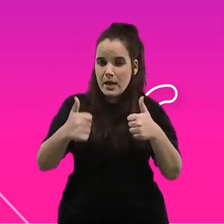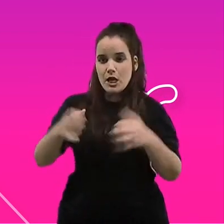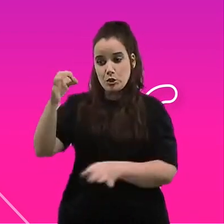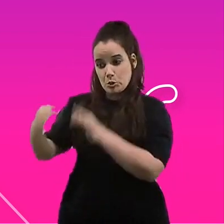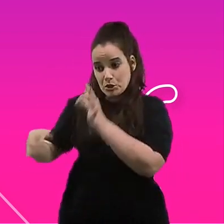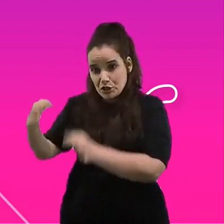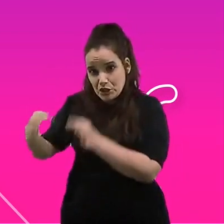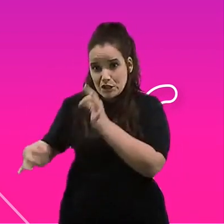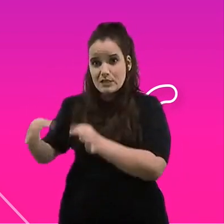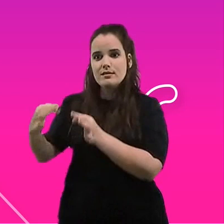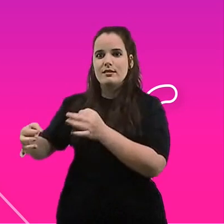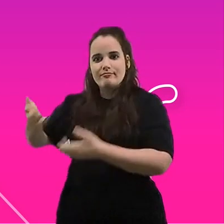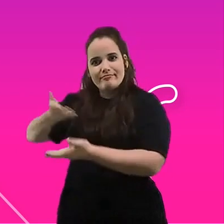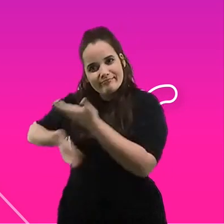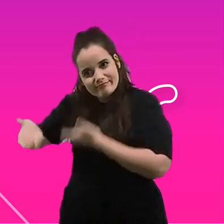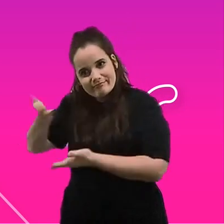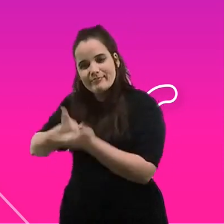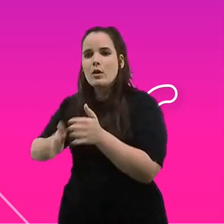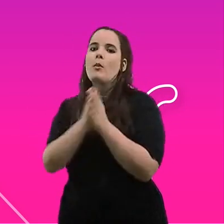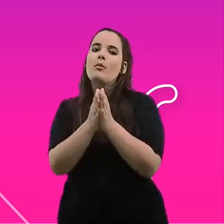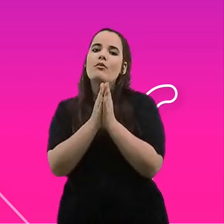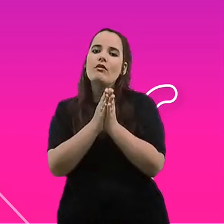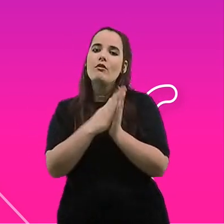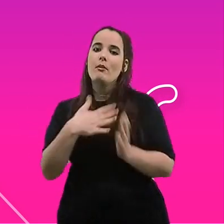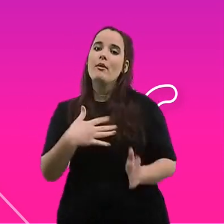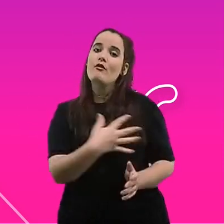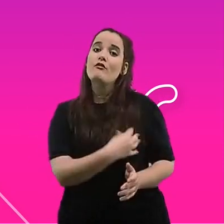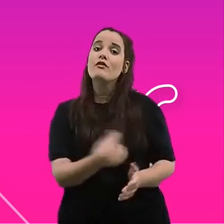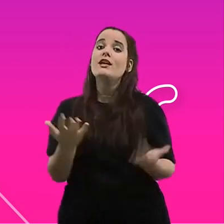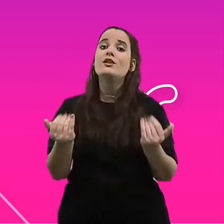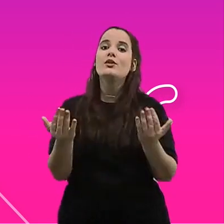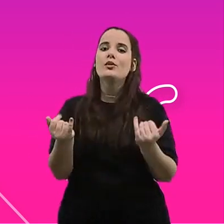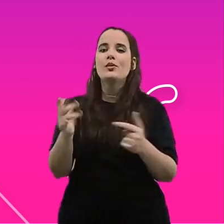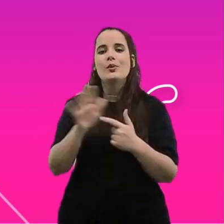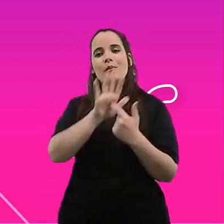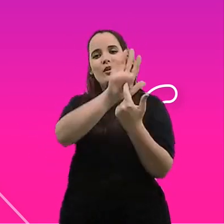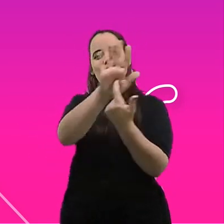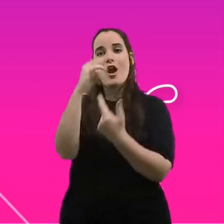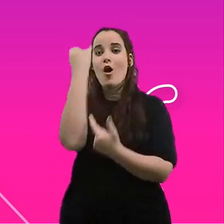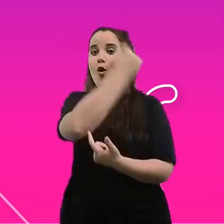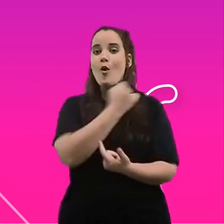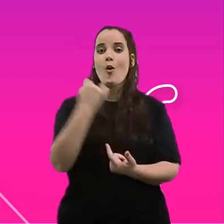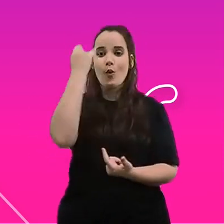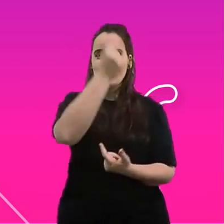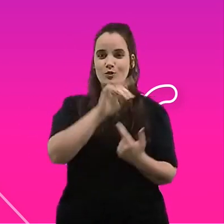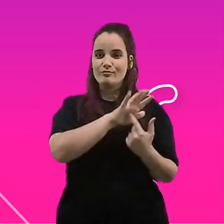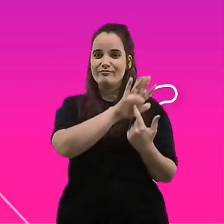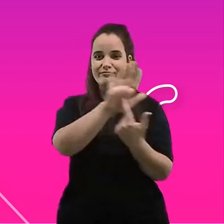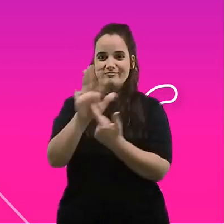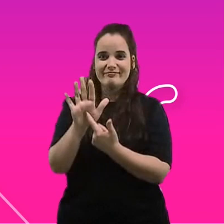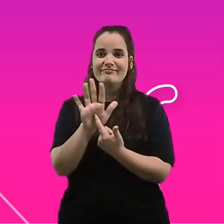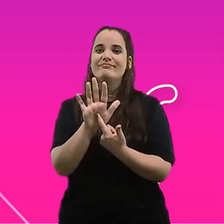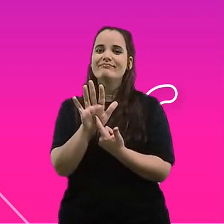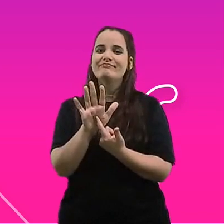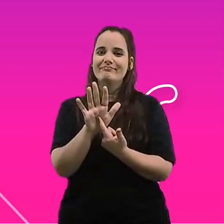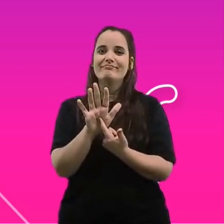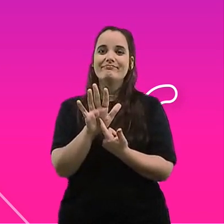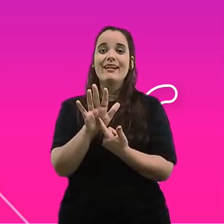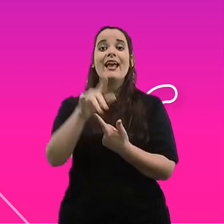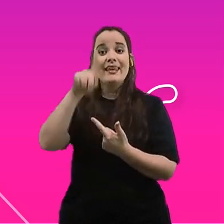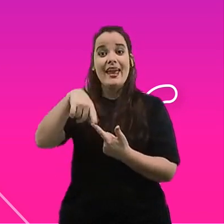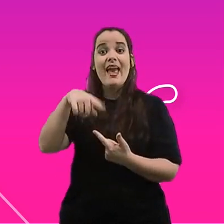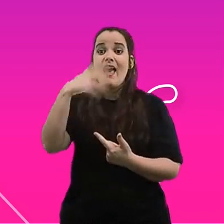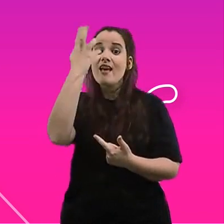solidariedade. Então, eu fecho pedindo para o Daniel aparecer, para mostrar o rosto dessas crianças que estão por trás e à espera